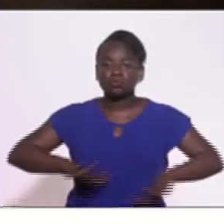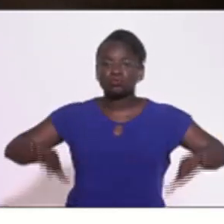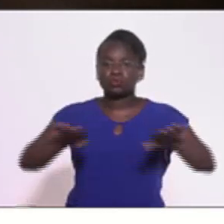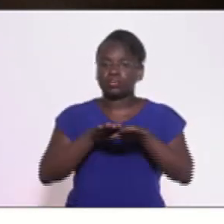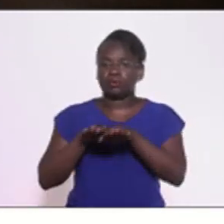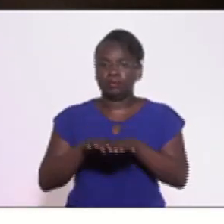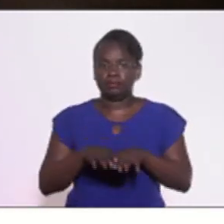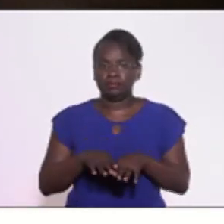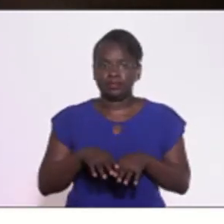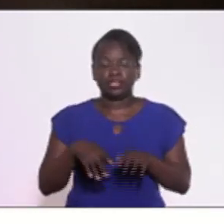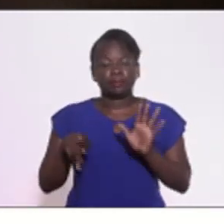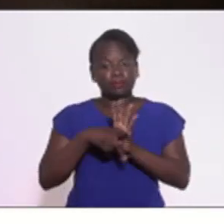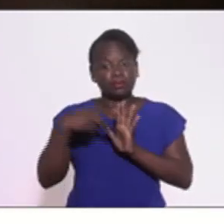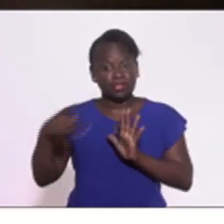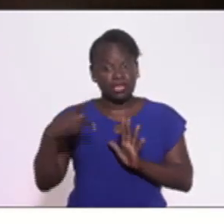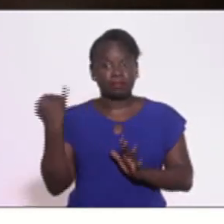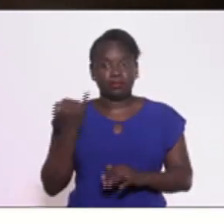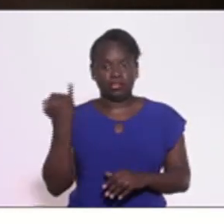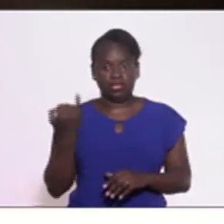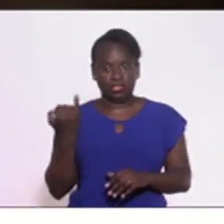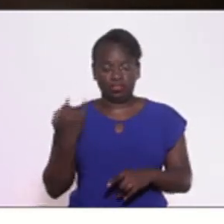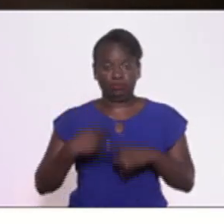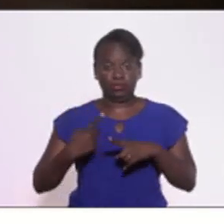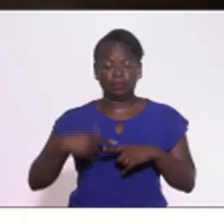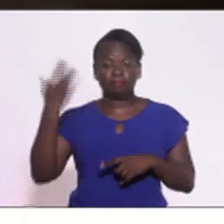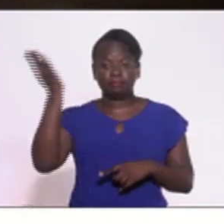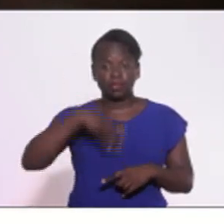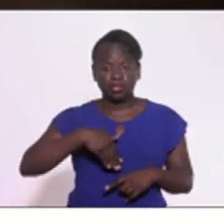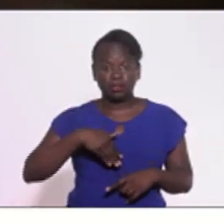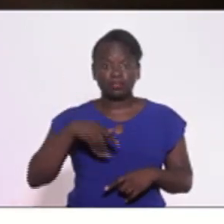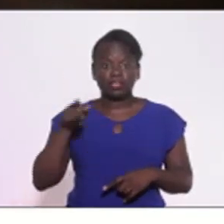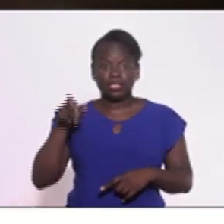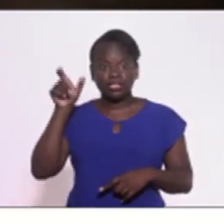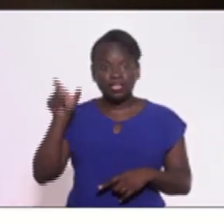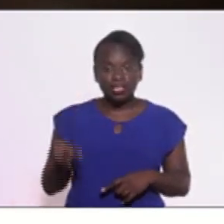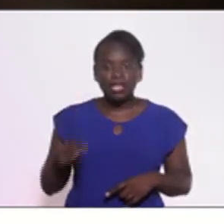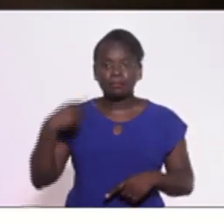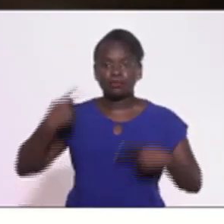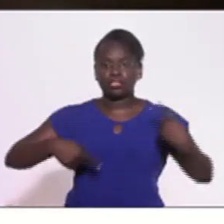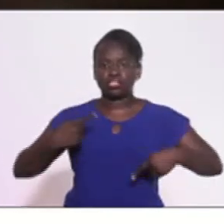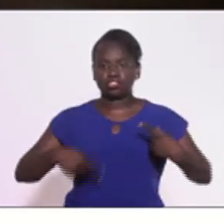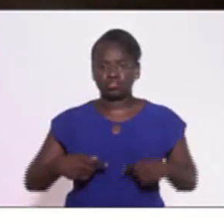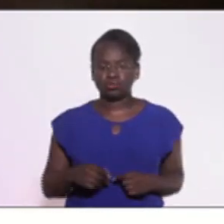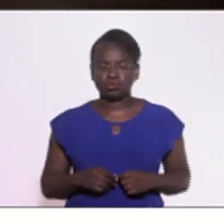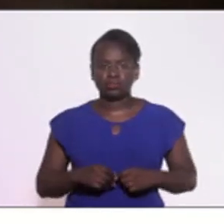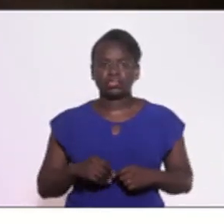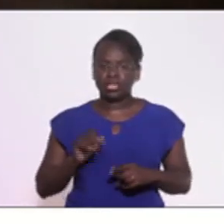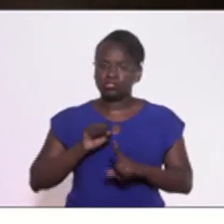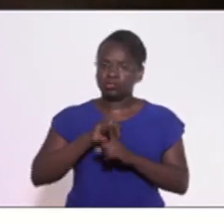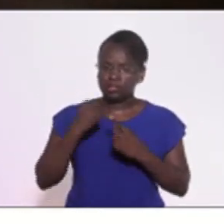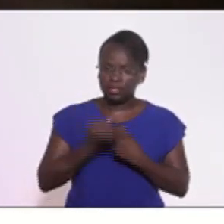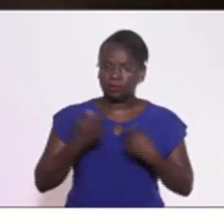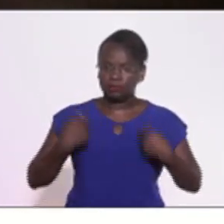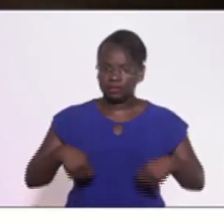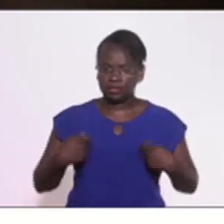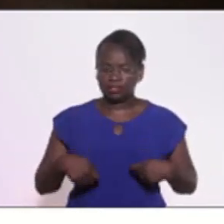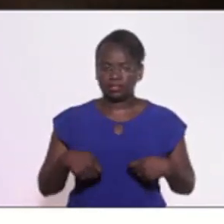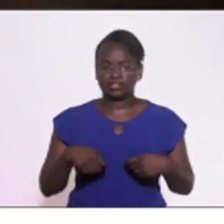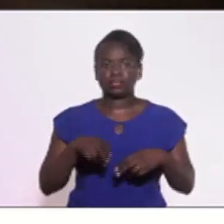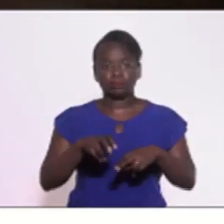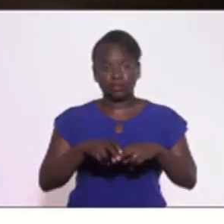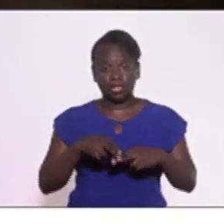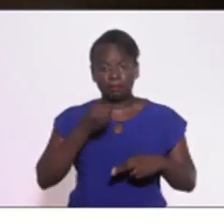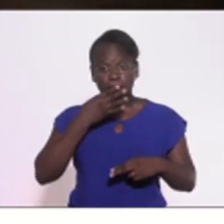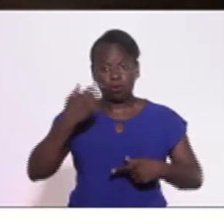E essa é uma característica importante, porque mostra que o homem é um animal político, o homem é um animal social, e é através da